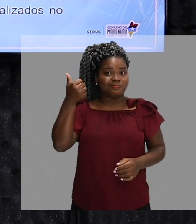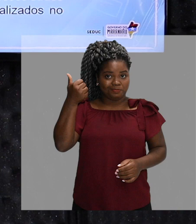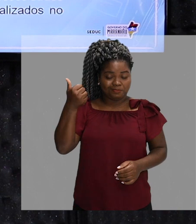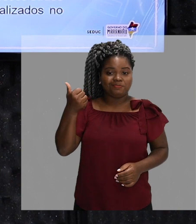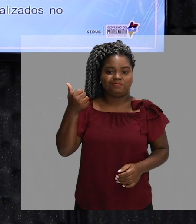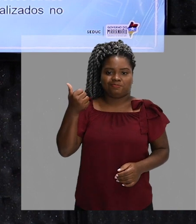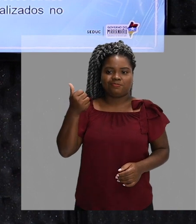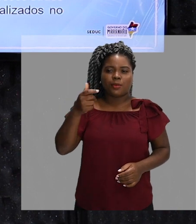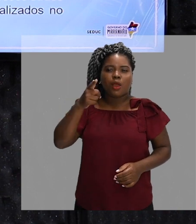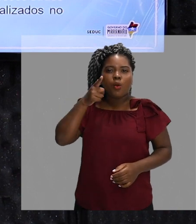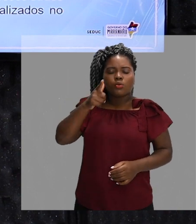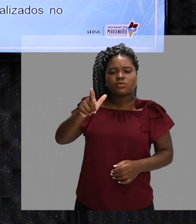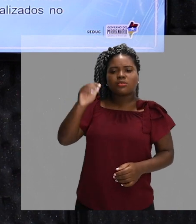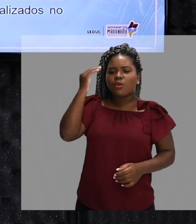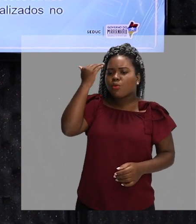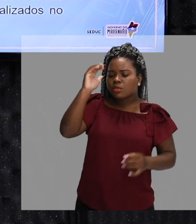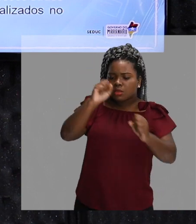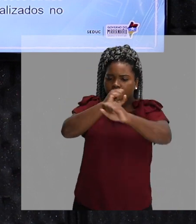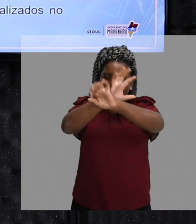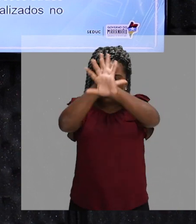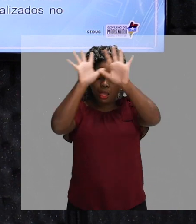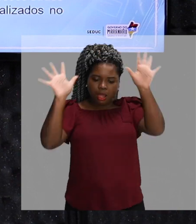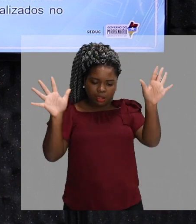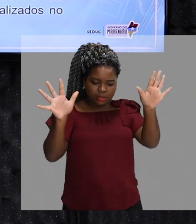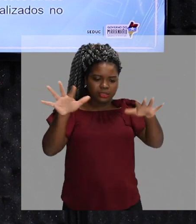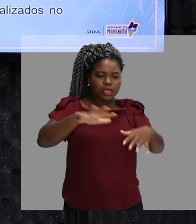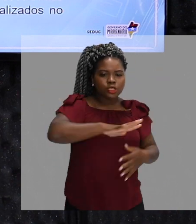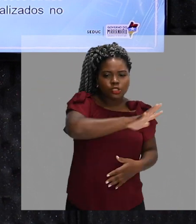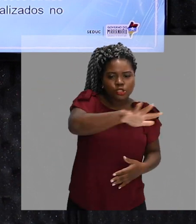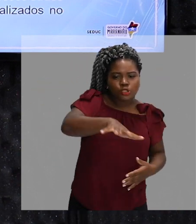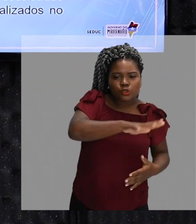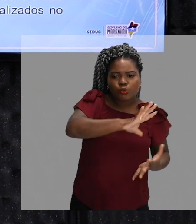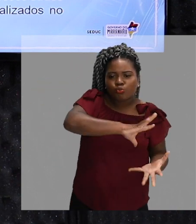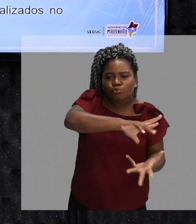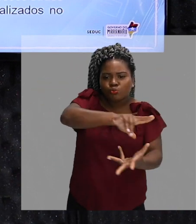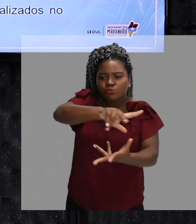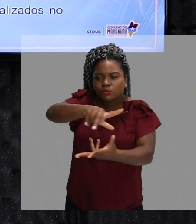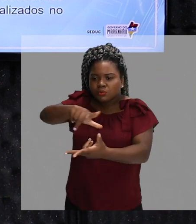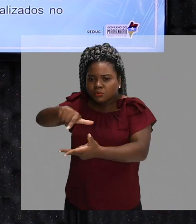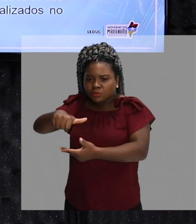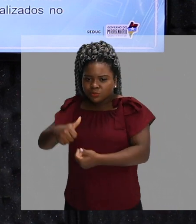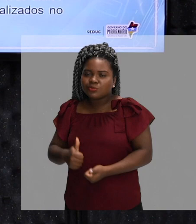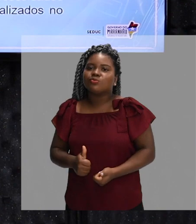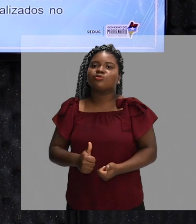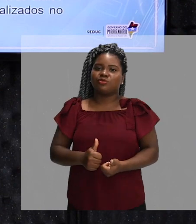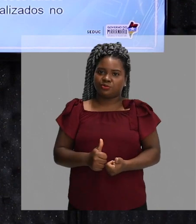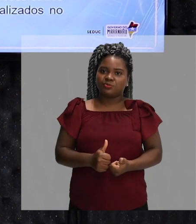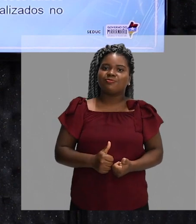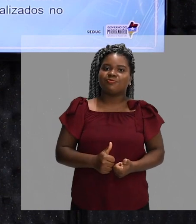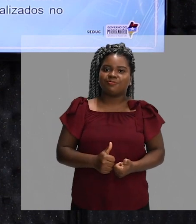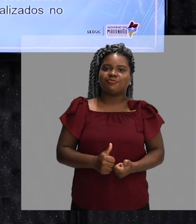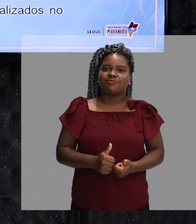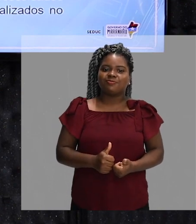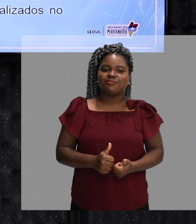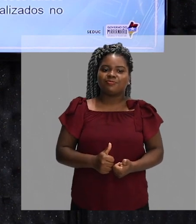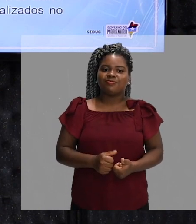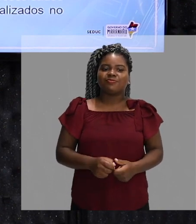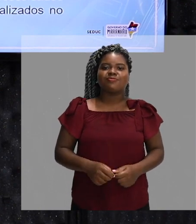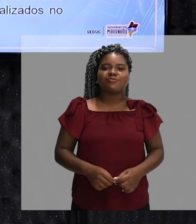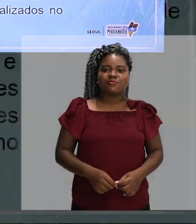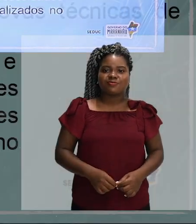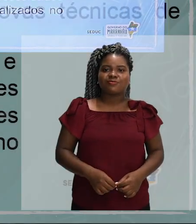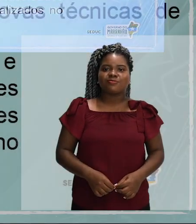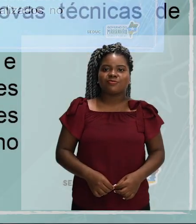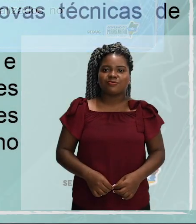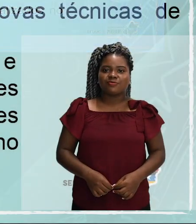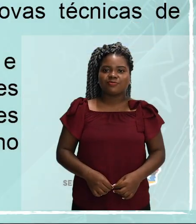Conseguiu-se entender melhor sobre o espaço, compreender o que não se compreendia anteriormente.